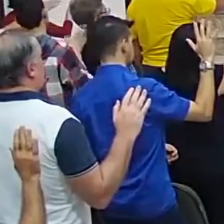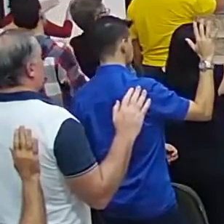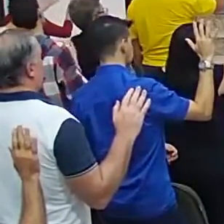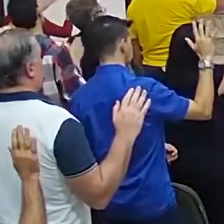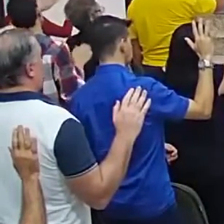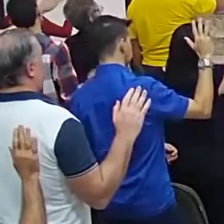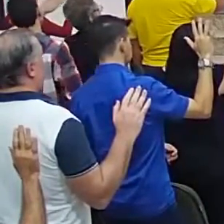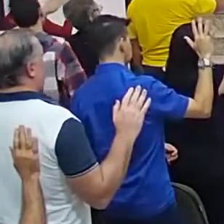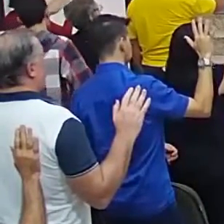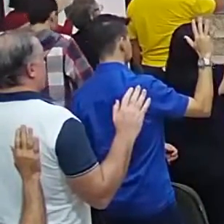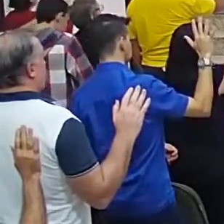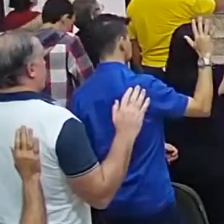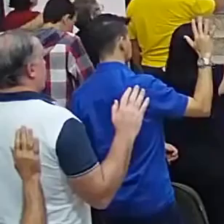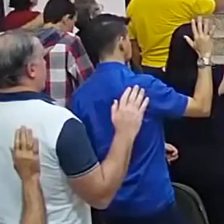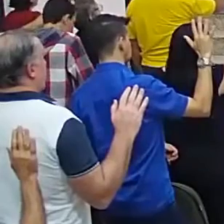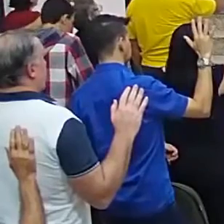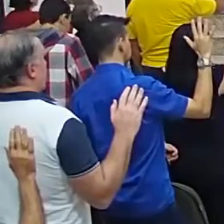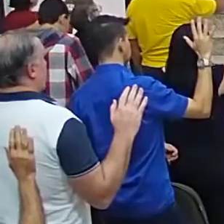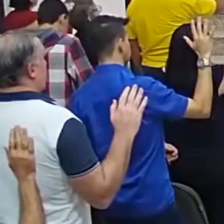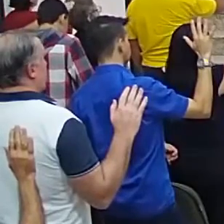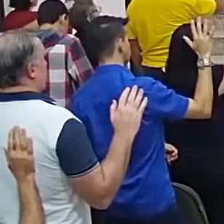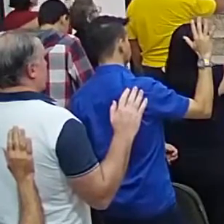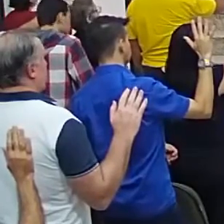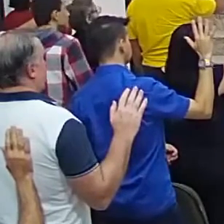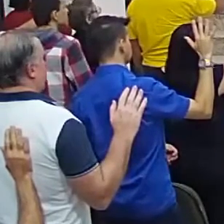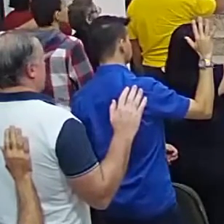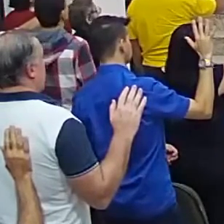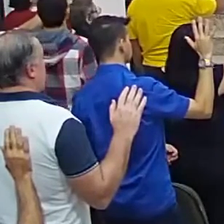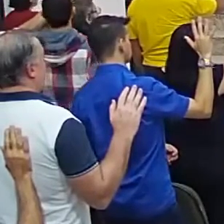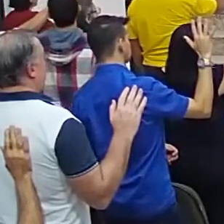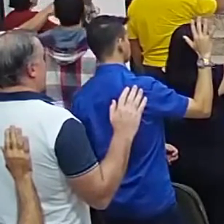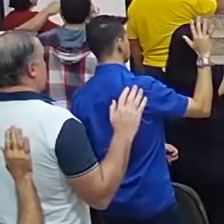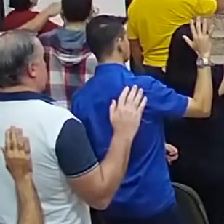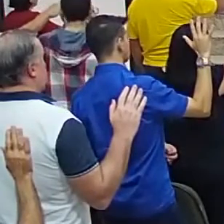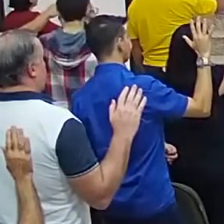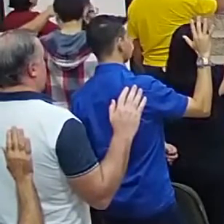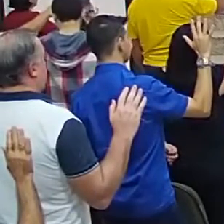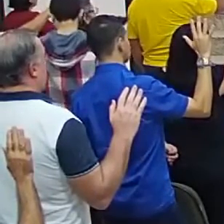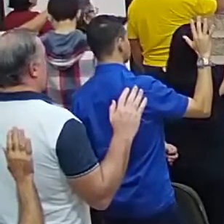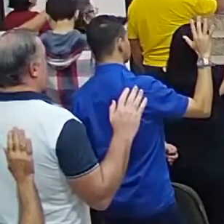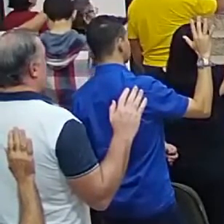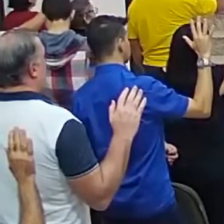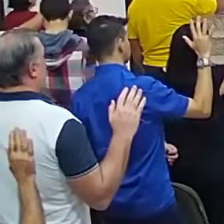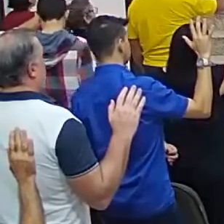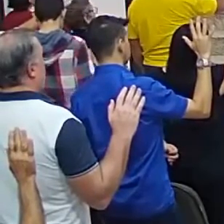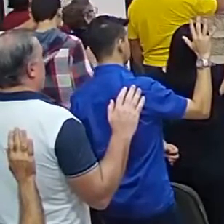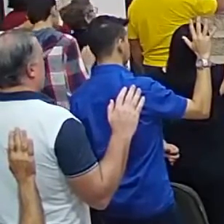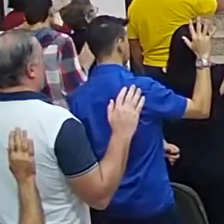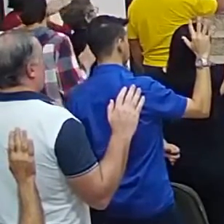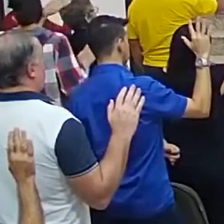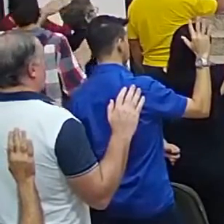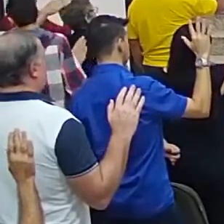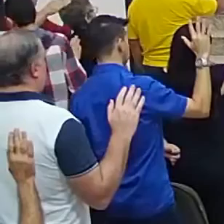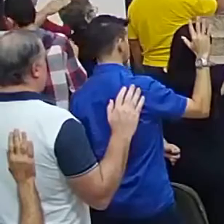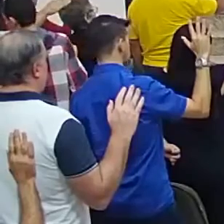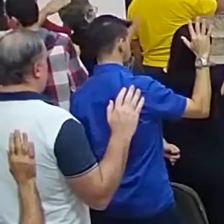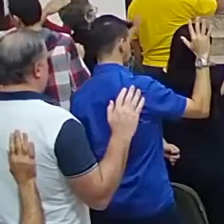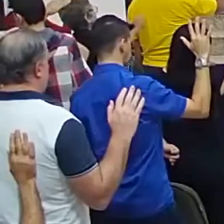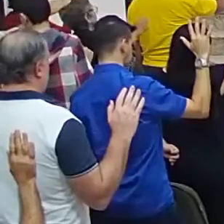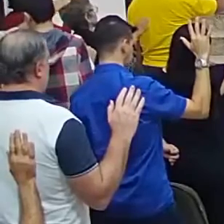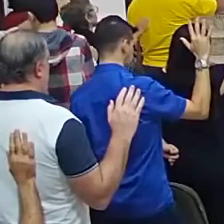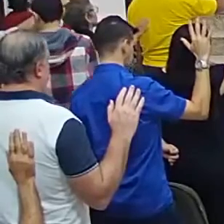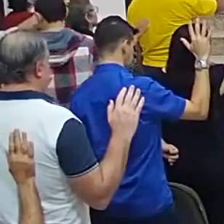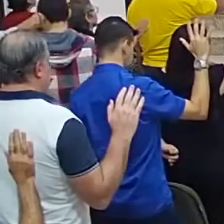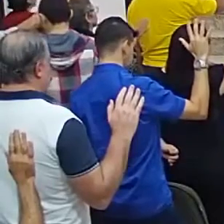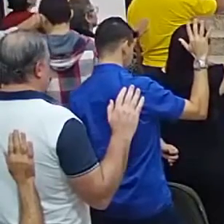e entendimento para que eles conduziam o João Miguel no caminho do Senhor o Paysandu como é precioso